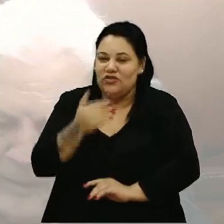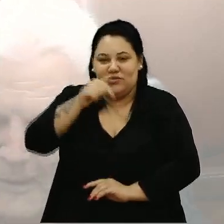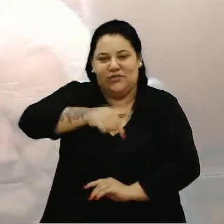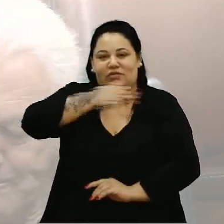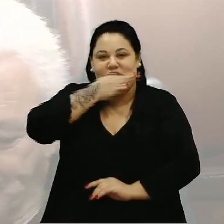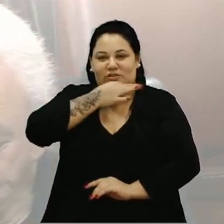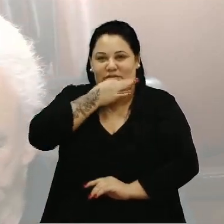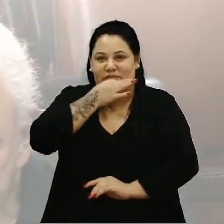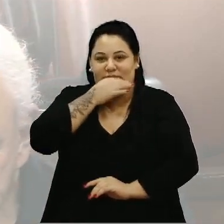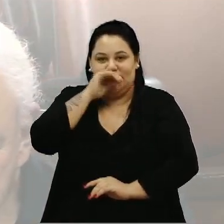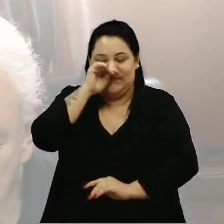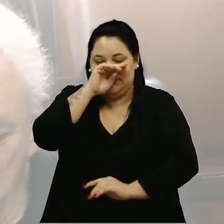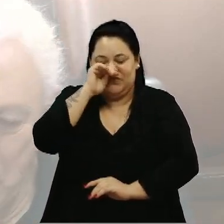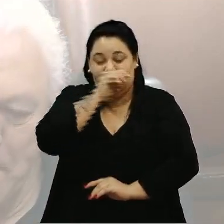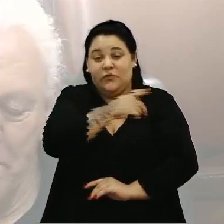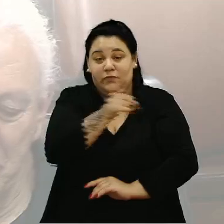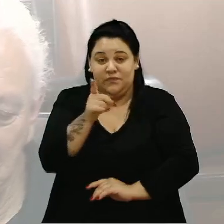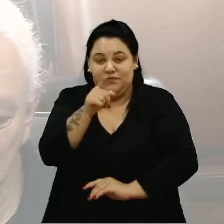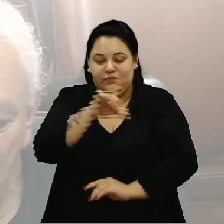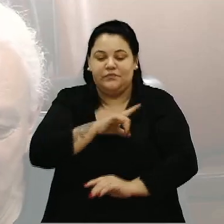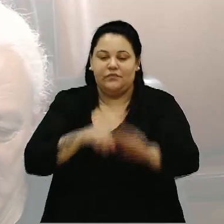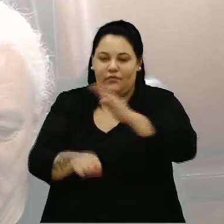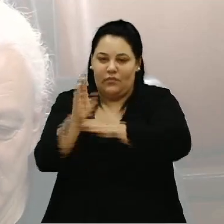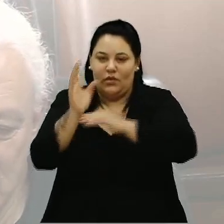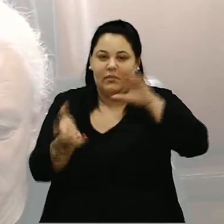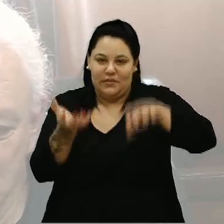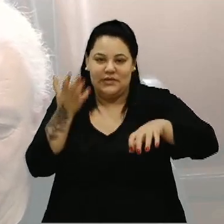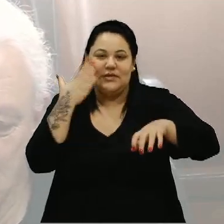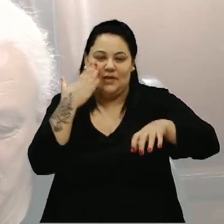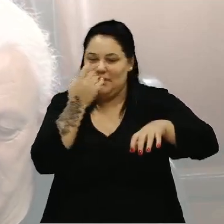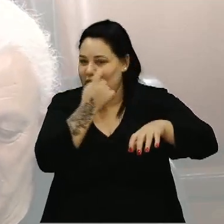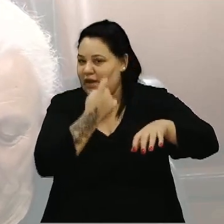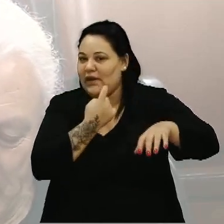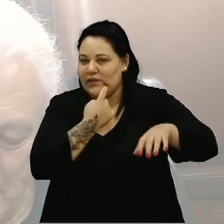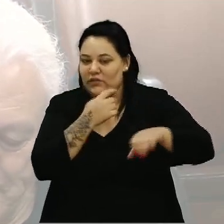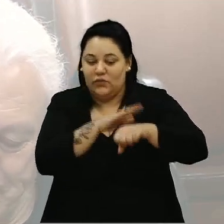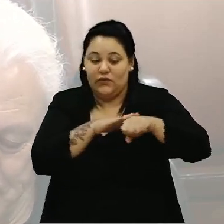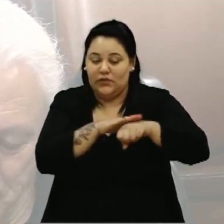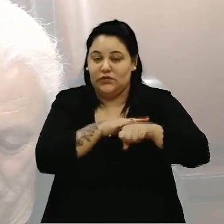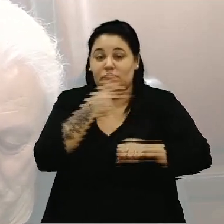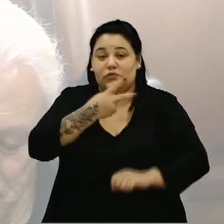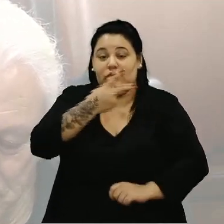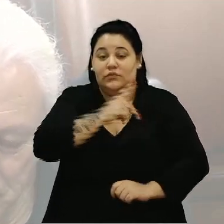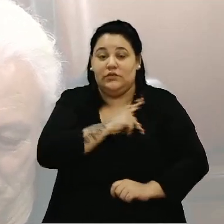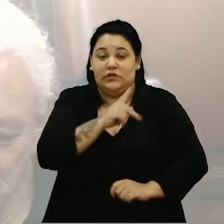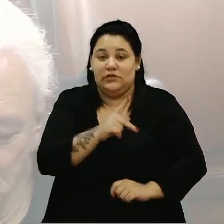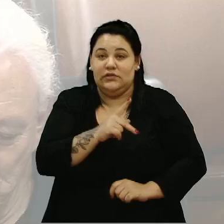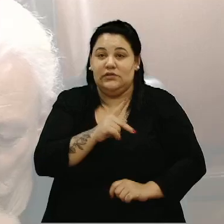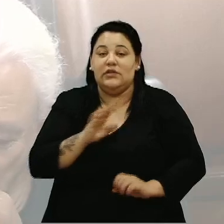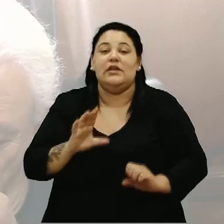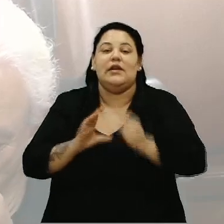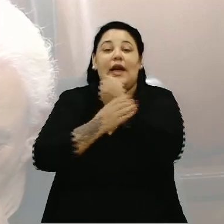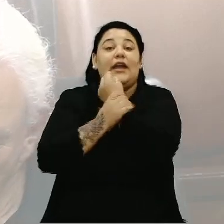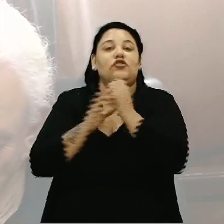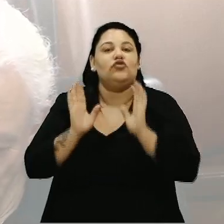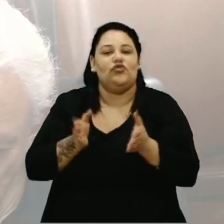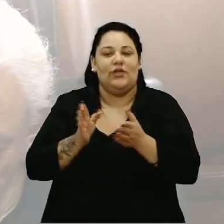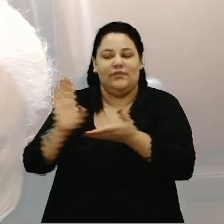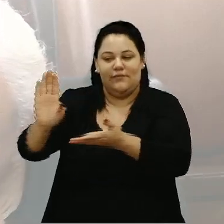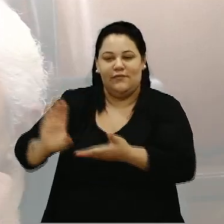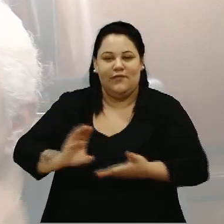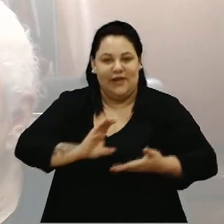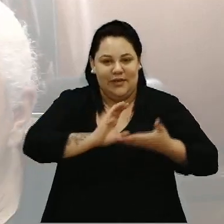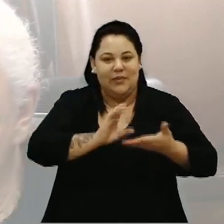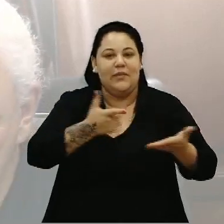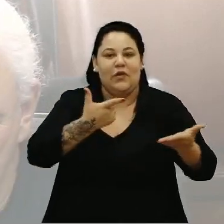O senhor esteve em Brasília, vereador Wagner, e conversou com o vice-presidente e foi garantido, então, recursos para a